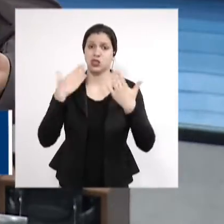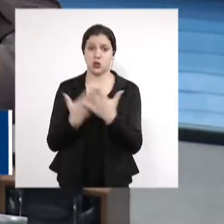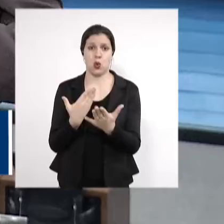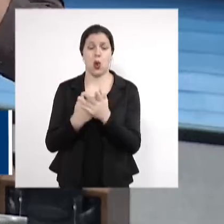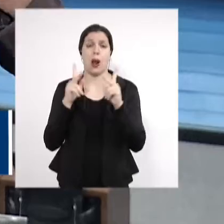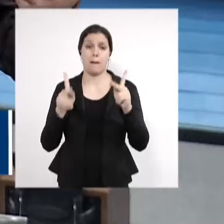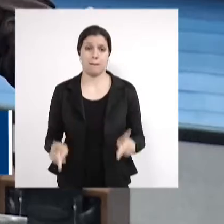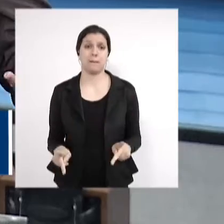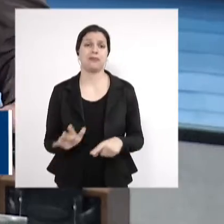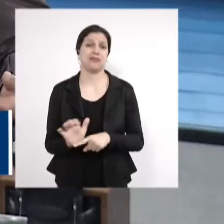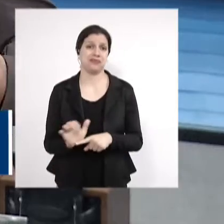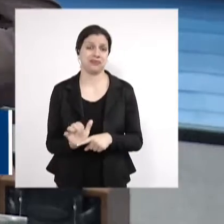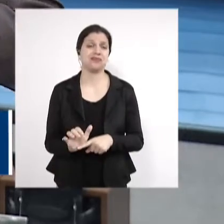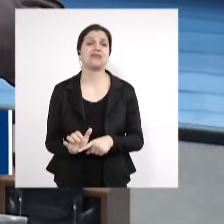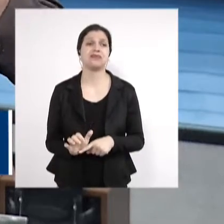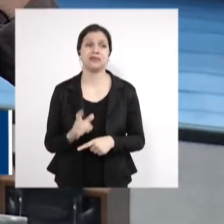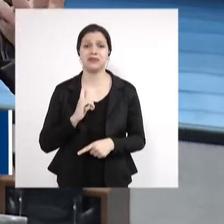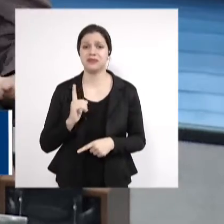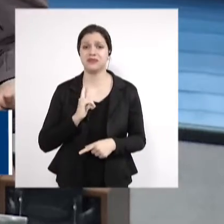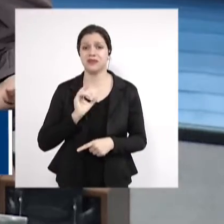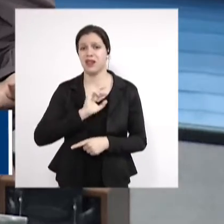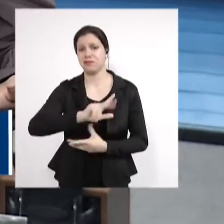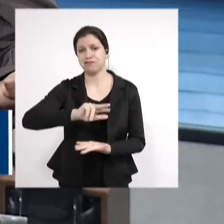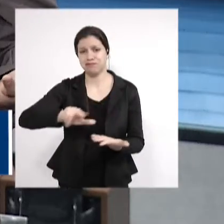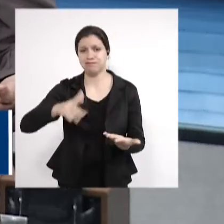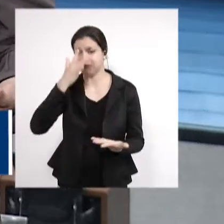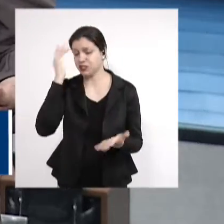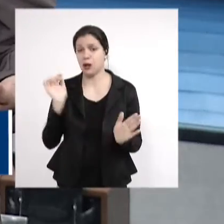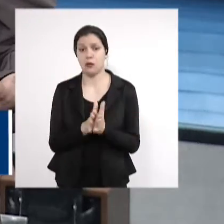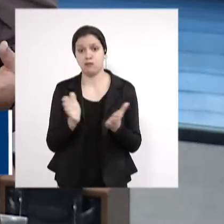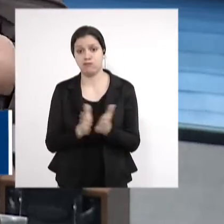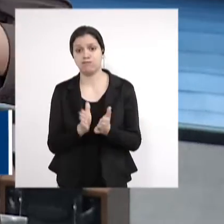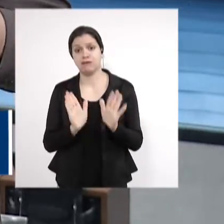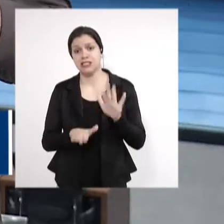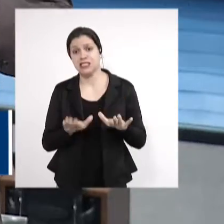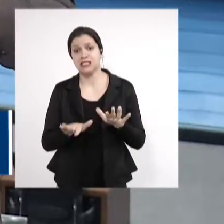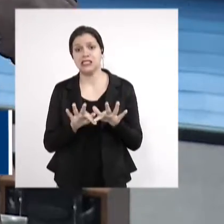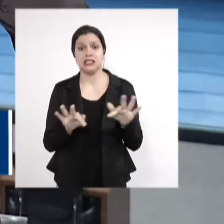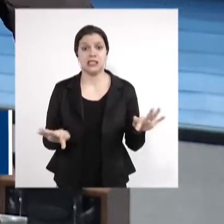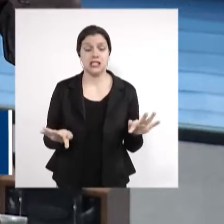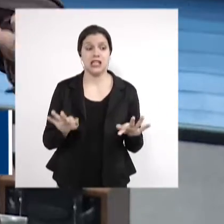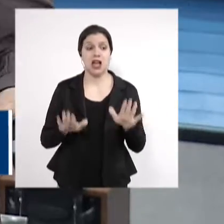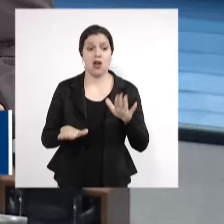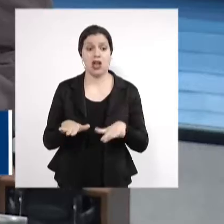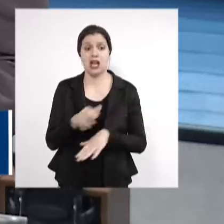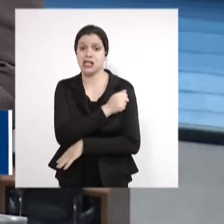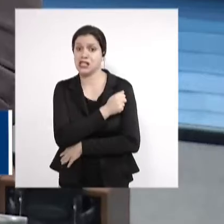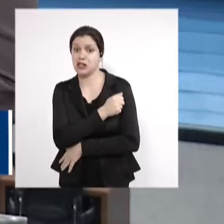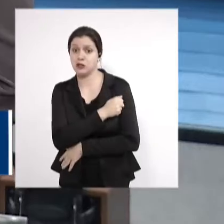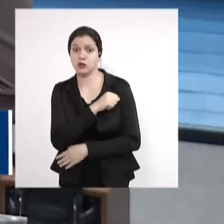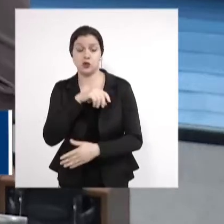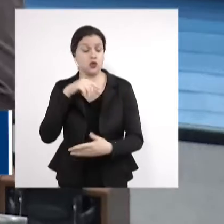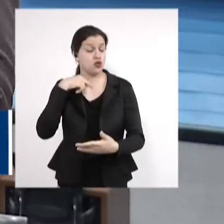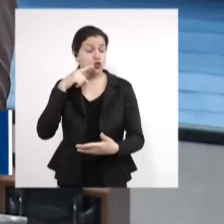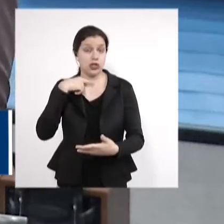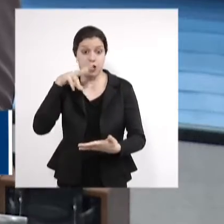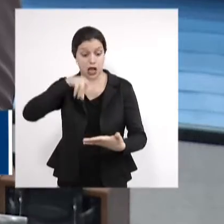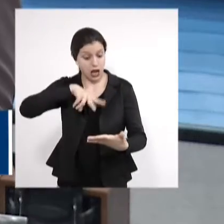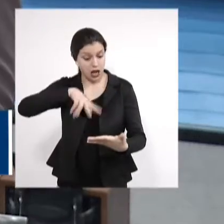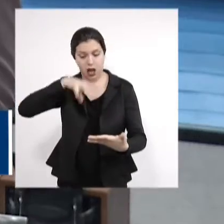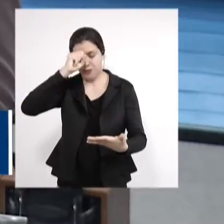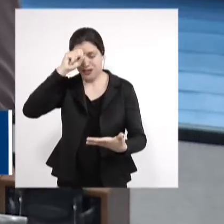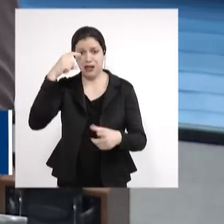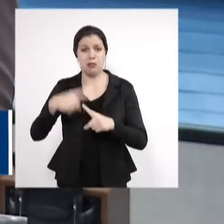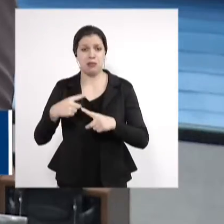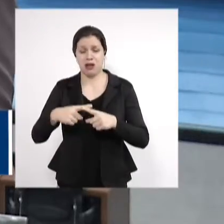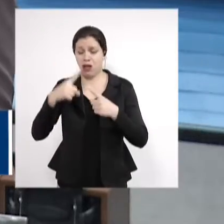conta aí com uma população bastante variável, muitas vezes também vulnerável. Os alunos, às vezes, não tem rendimento escolar porque trazem problemas de